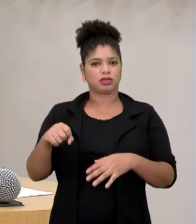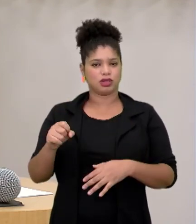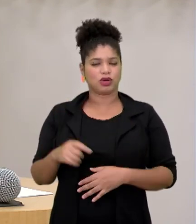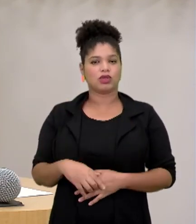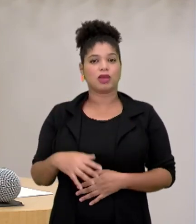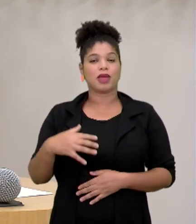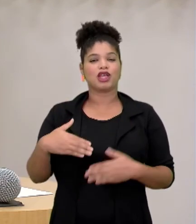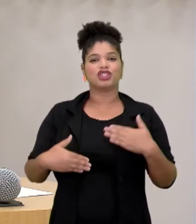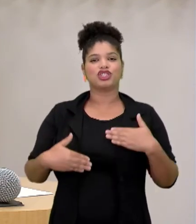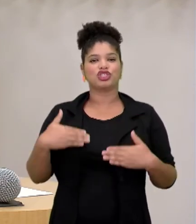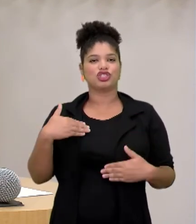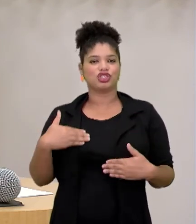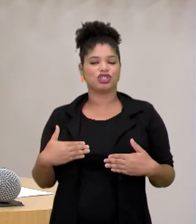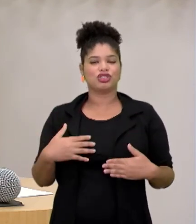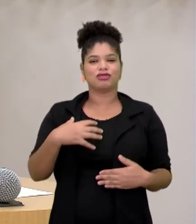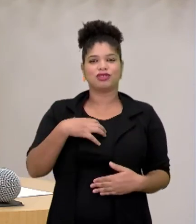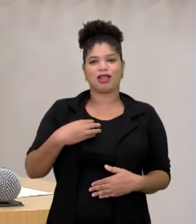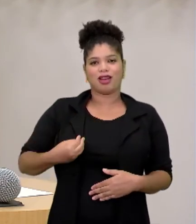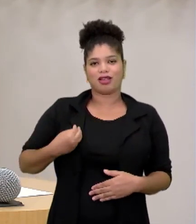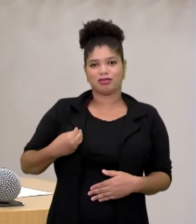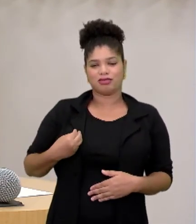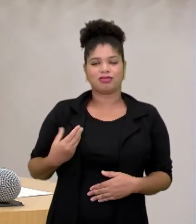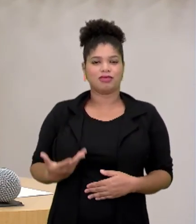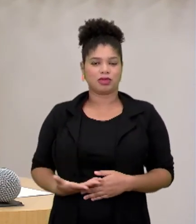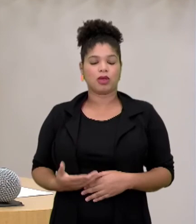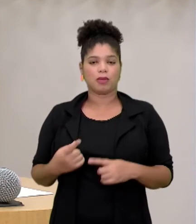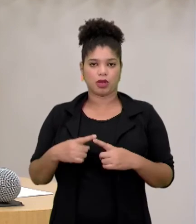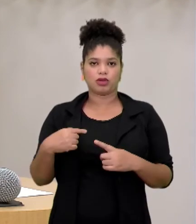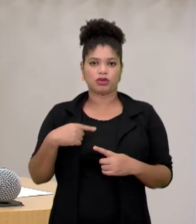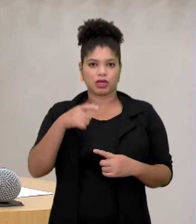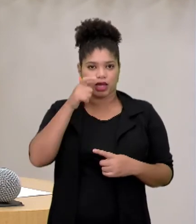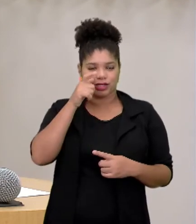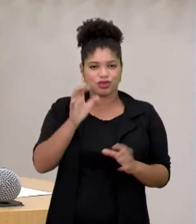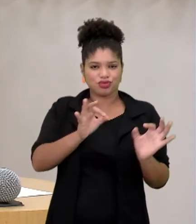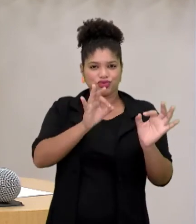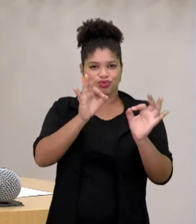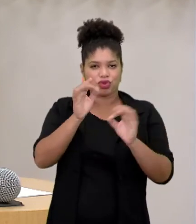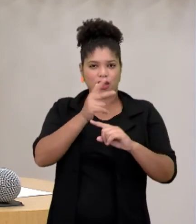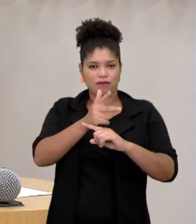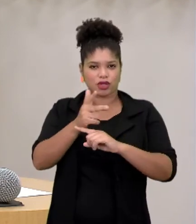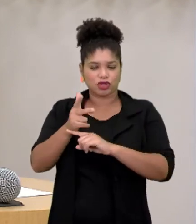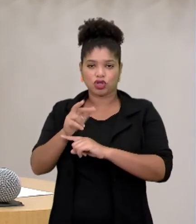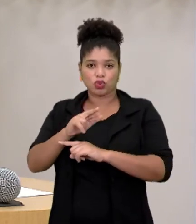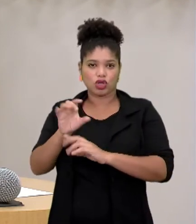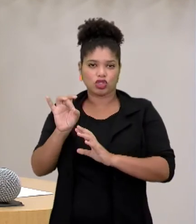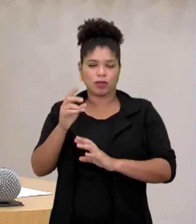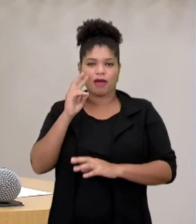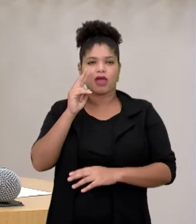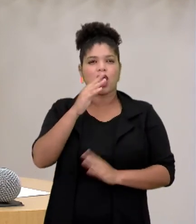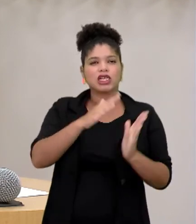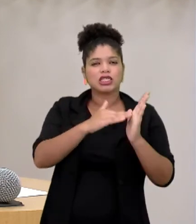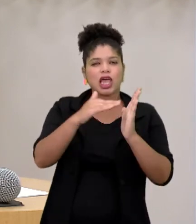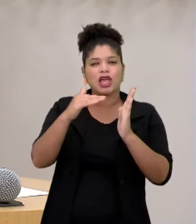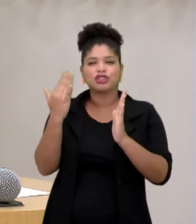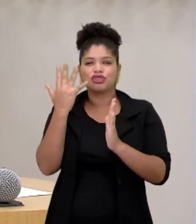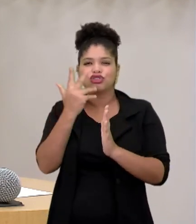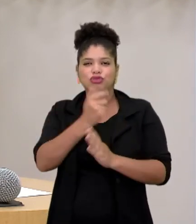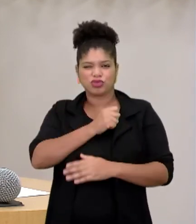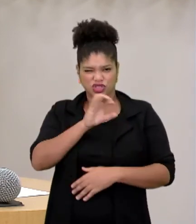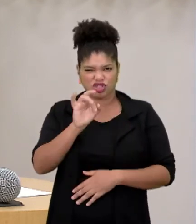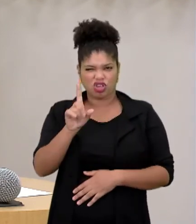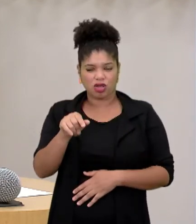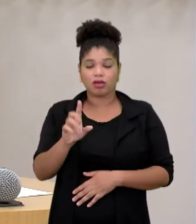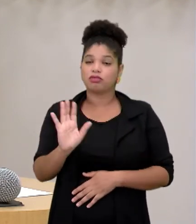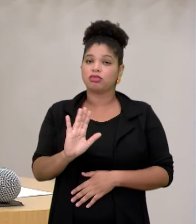eh estilo de vida, que a gente repara também como a gente tá assistindo esses vídeos, não só para apreciar a estética, mas também para pensar